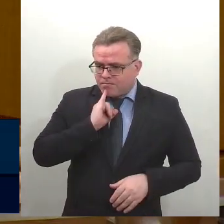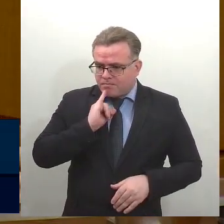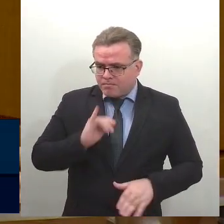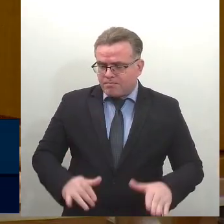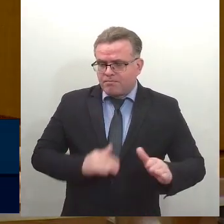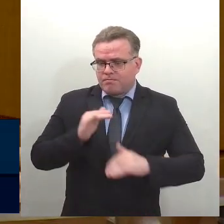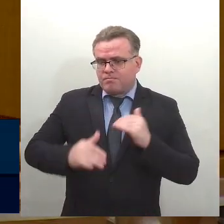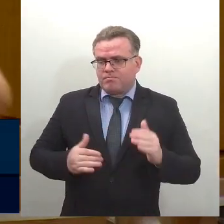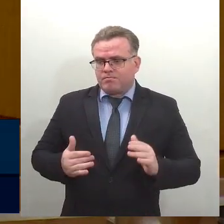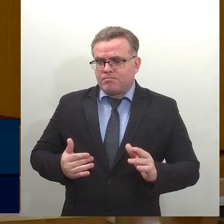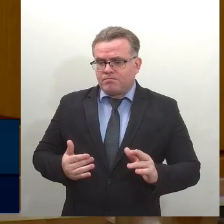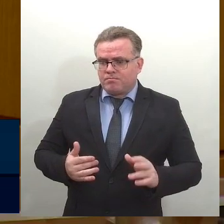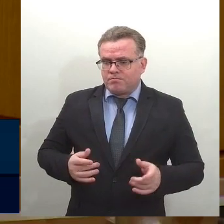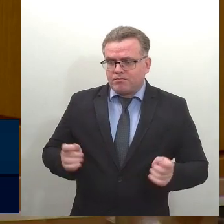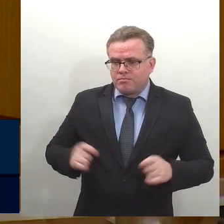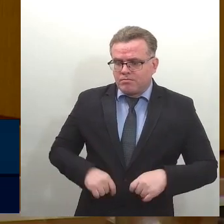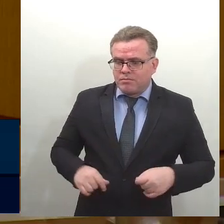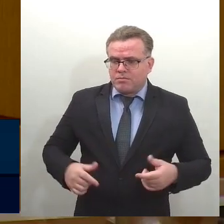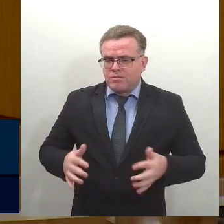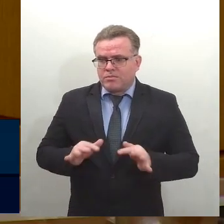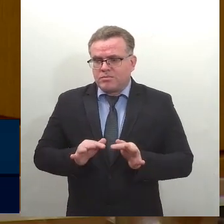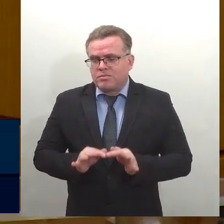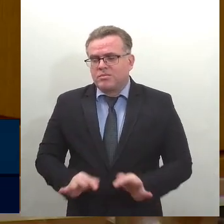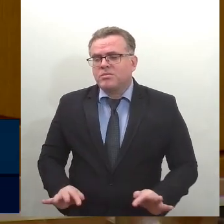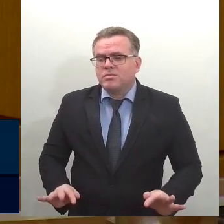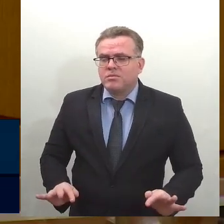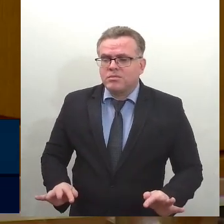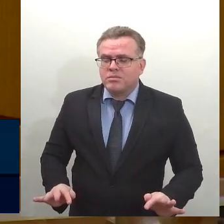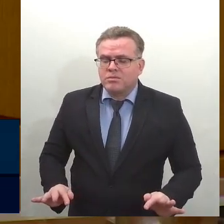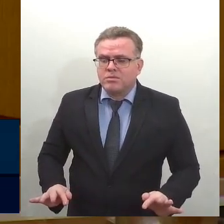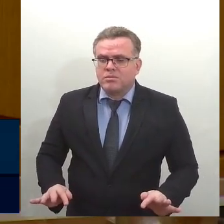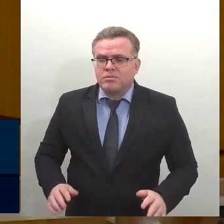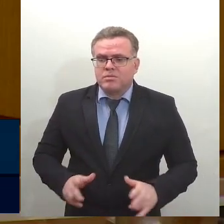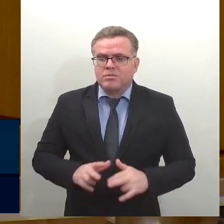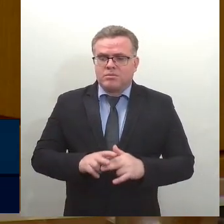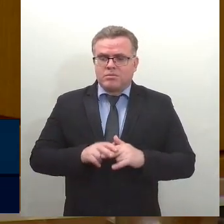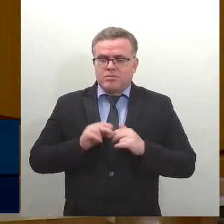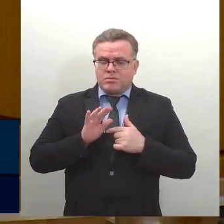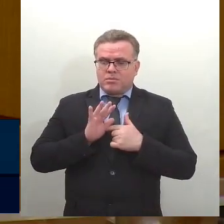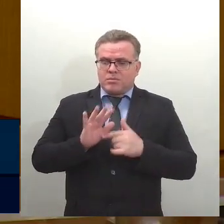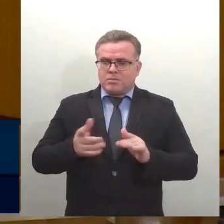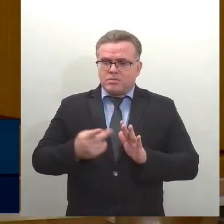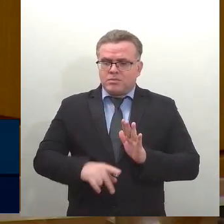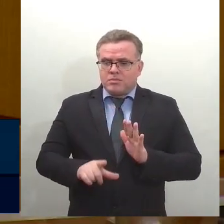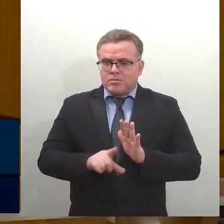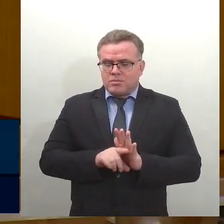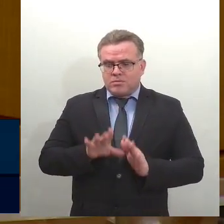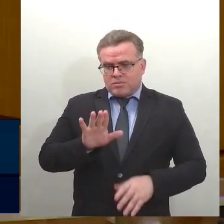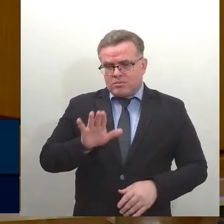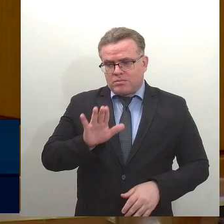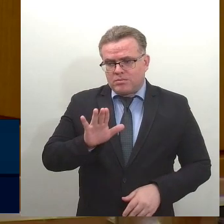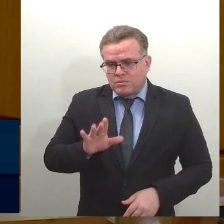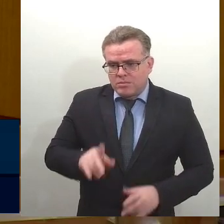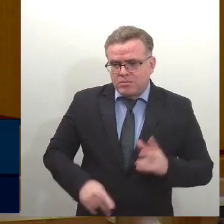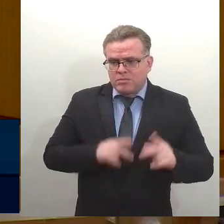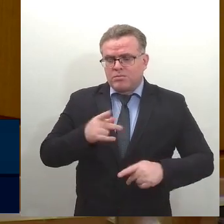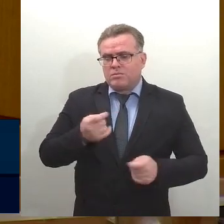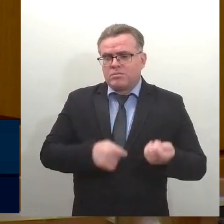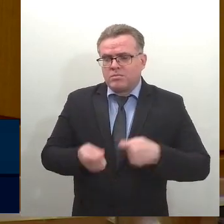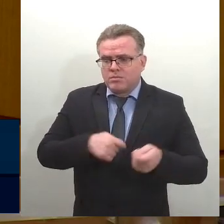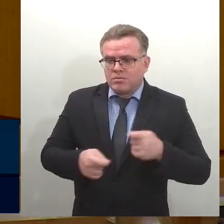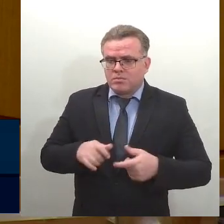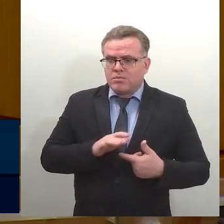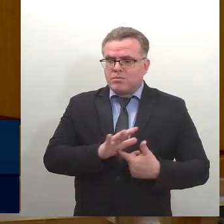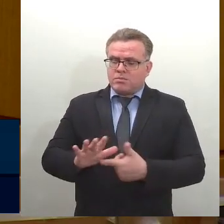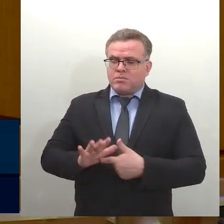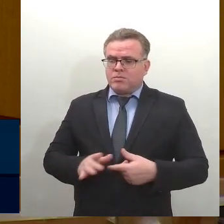pequena. É por isso que a gente apresenta projetos para dizer: olha, somos a capital do comércio e do comerciante. Essa é a efervescência que eu